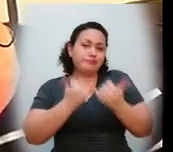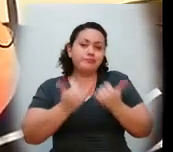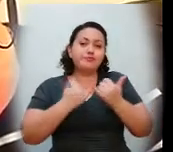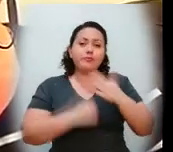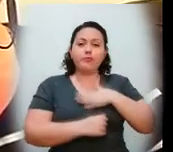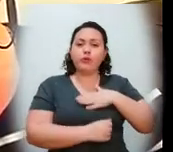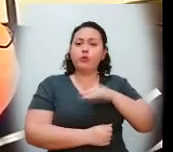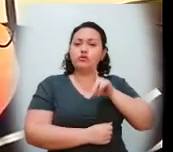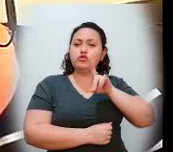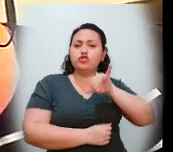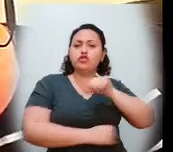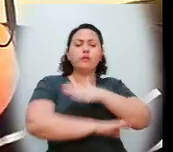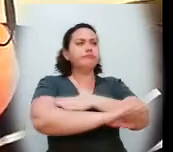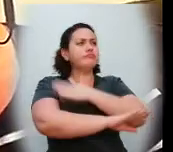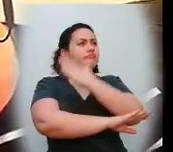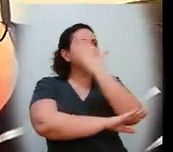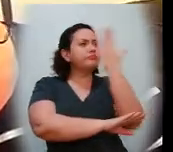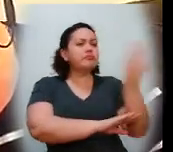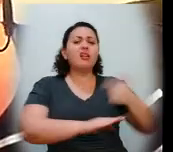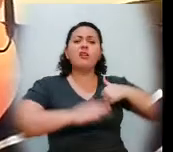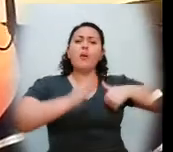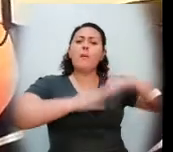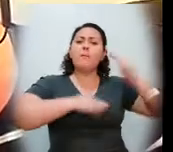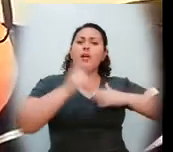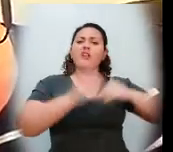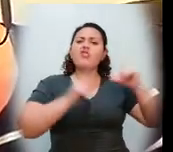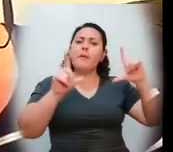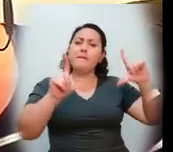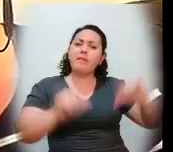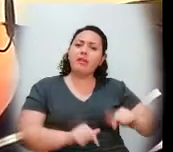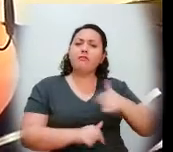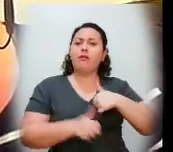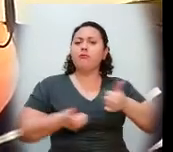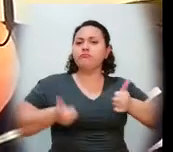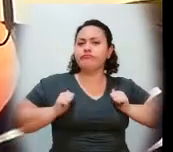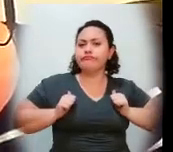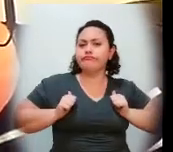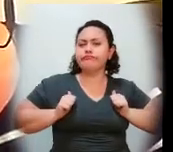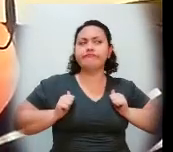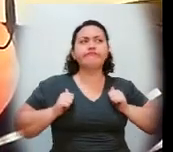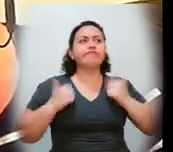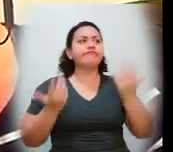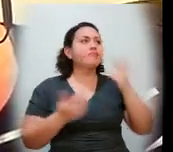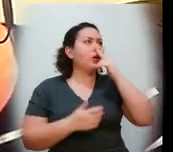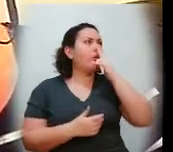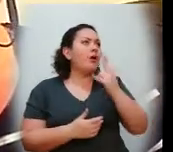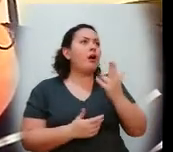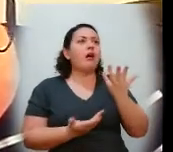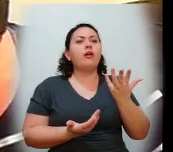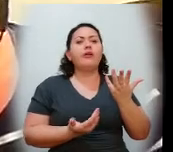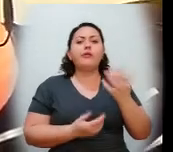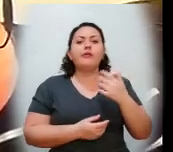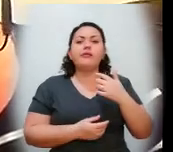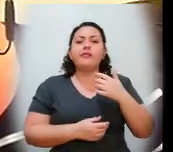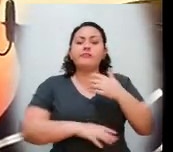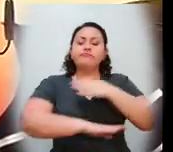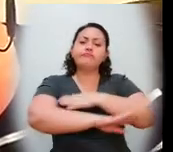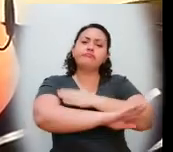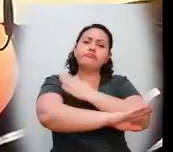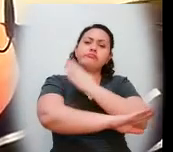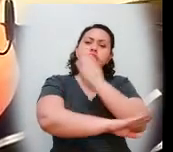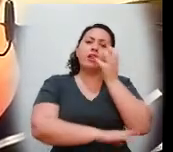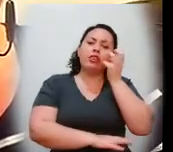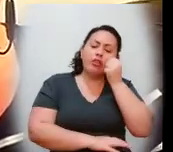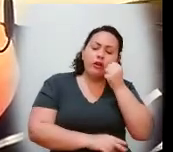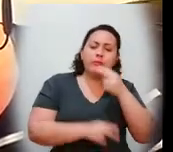teve menos atividades, se a gente teve um dia que a gente acabou ficando mais parado, ou se a gente teve um dia que acabou tendo alguns